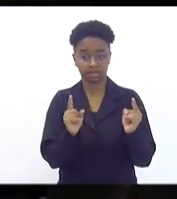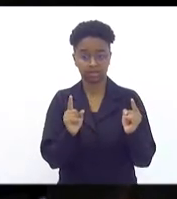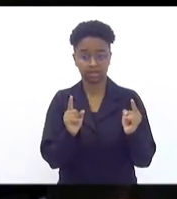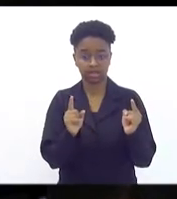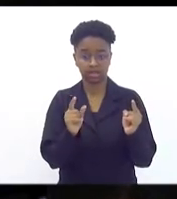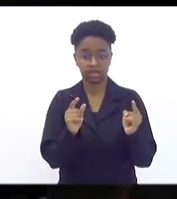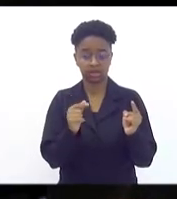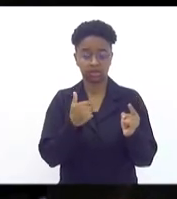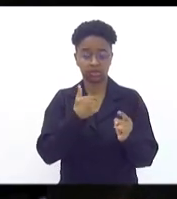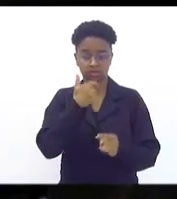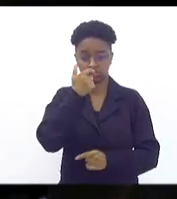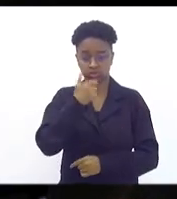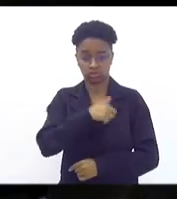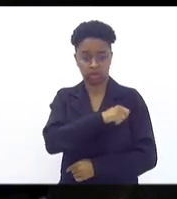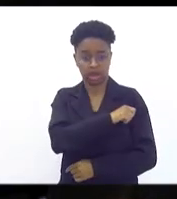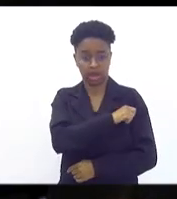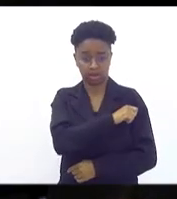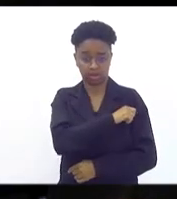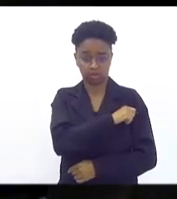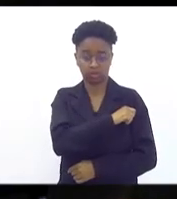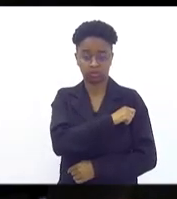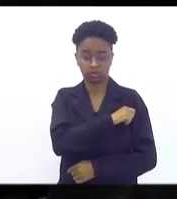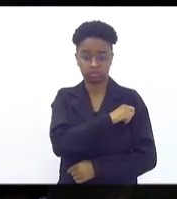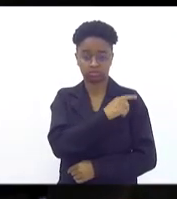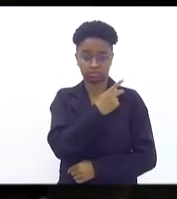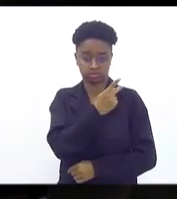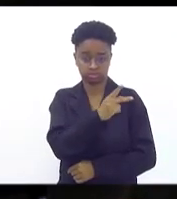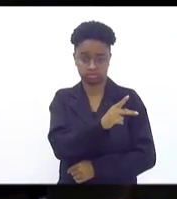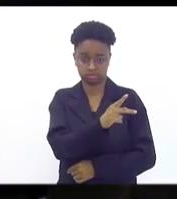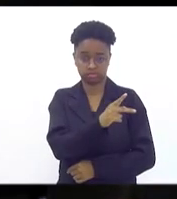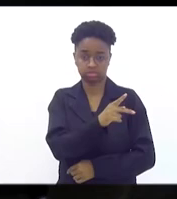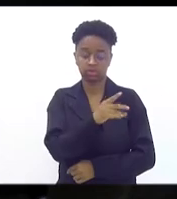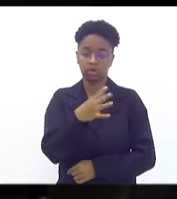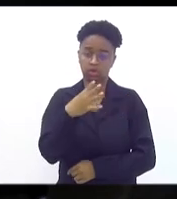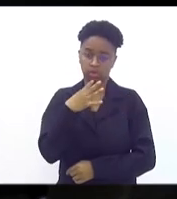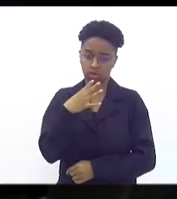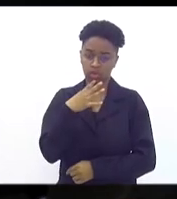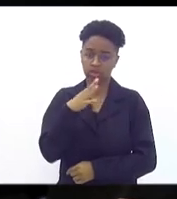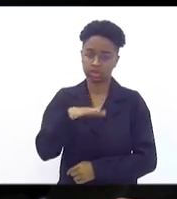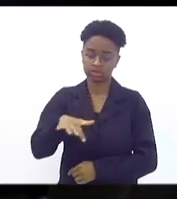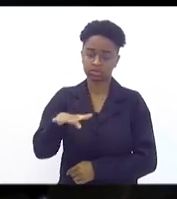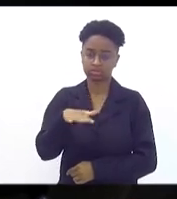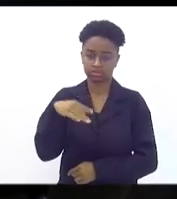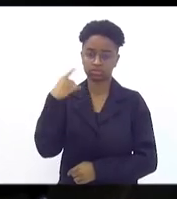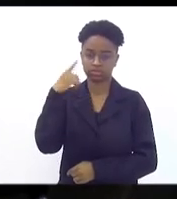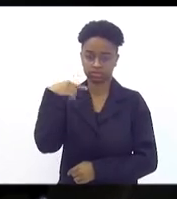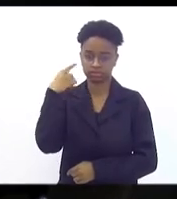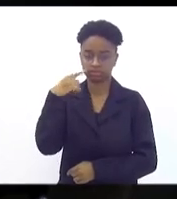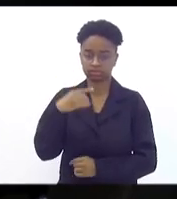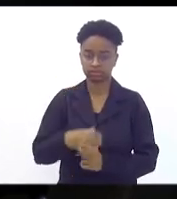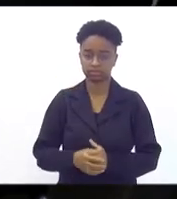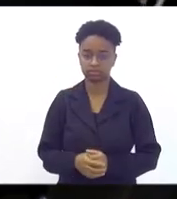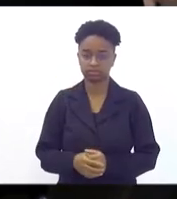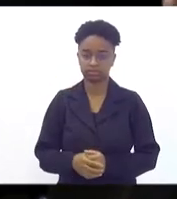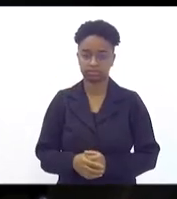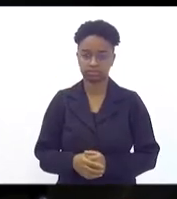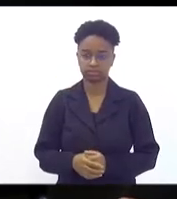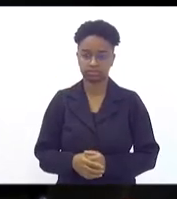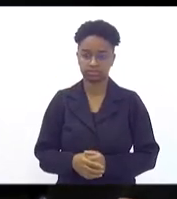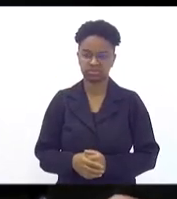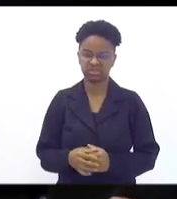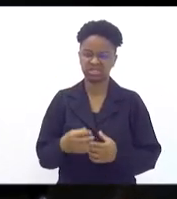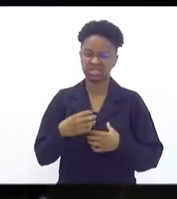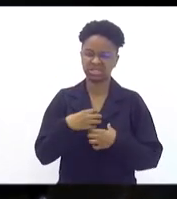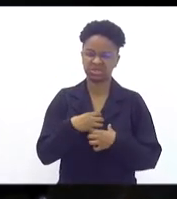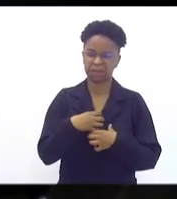como bom aluno de vossa excelência que é profundo conhecedor do direito me causa